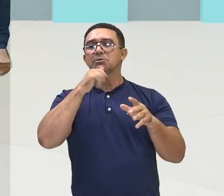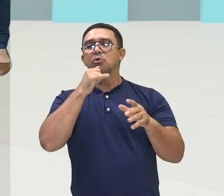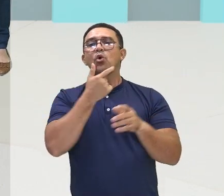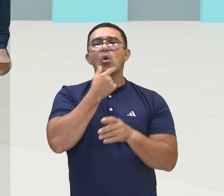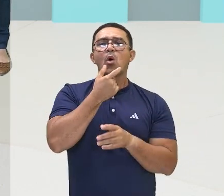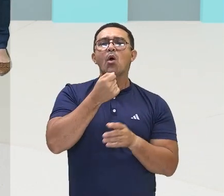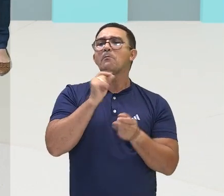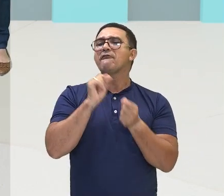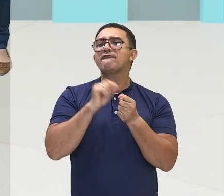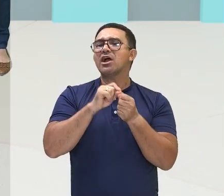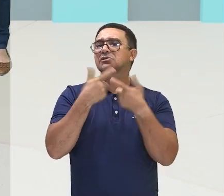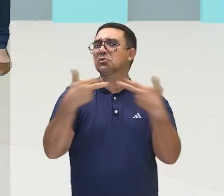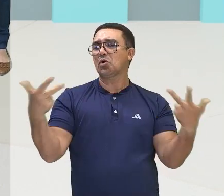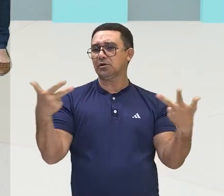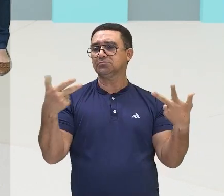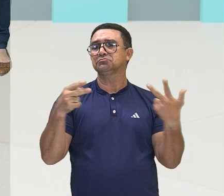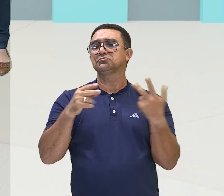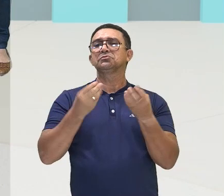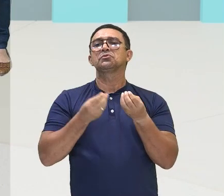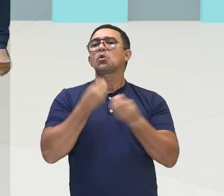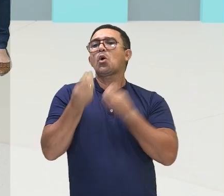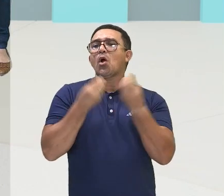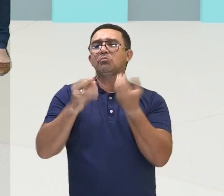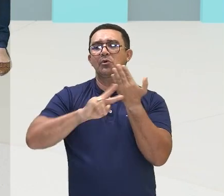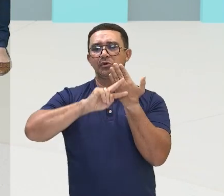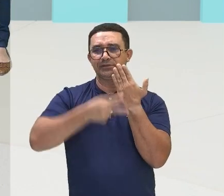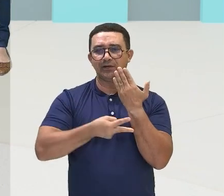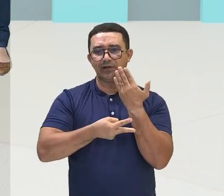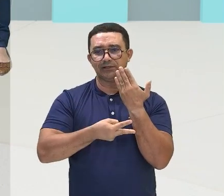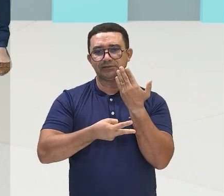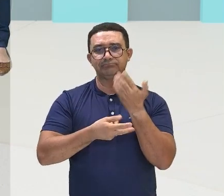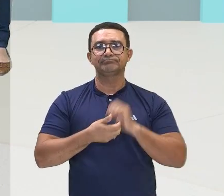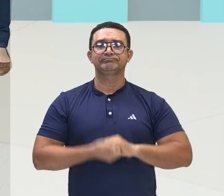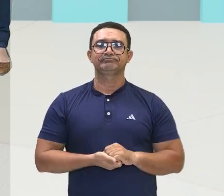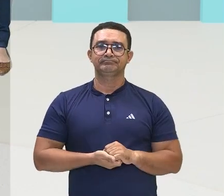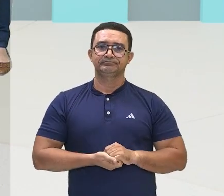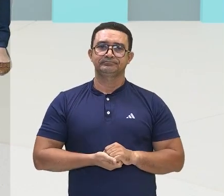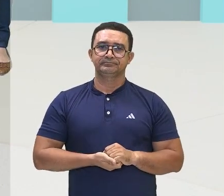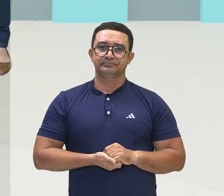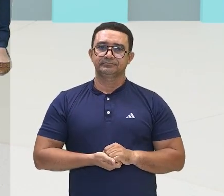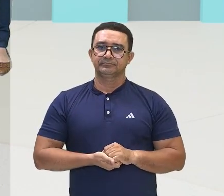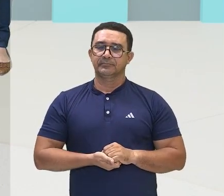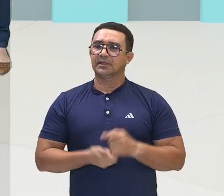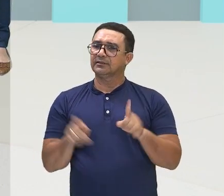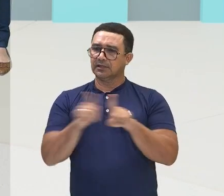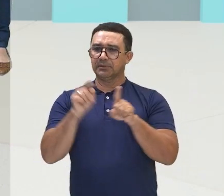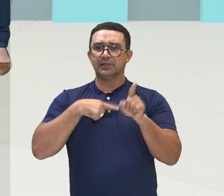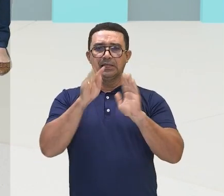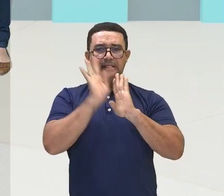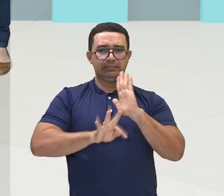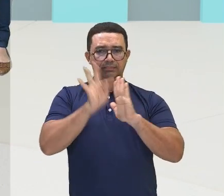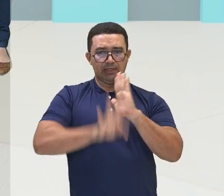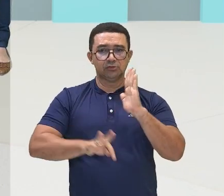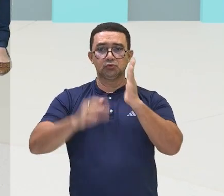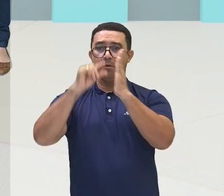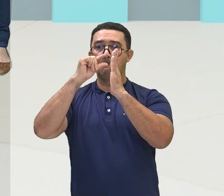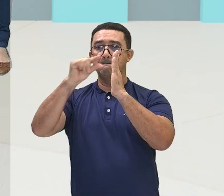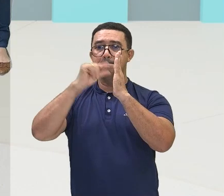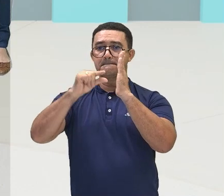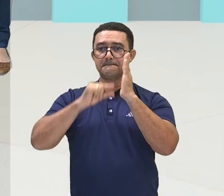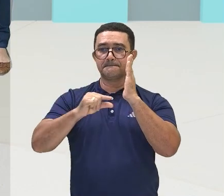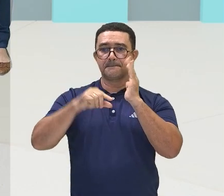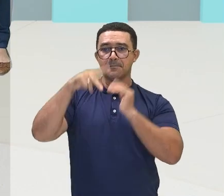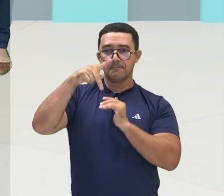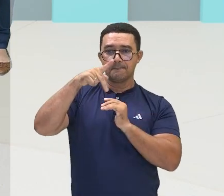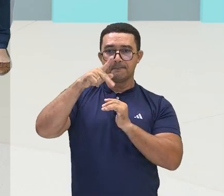trazer, por que ele faz isso, ok? Vejamos a próxima característica. nós vamos ter os textos em prosa. Isso